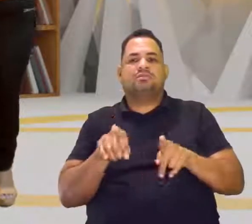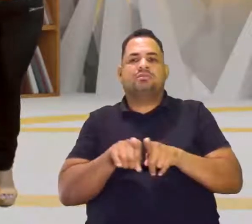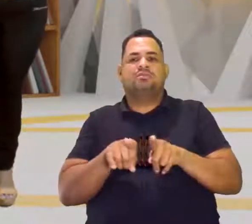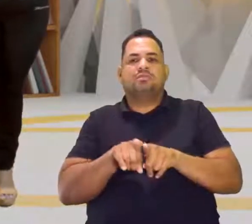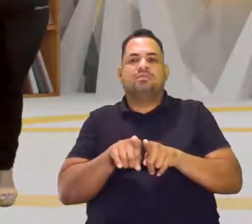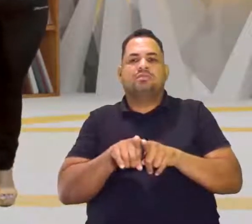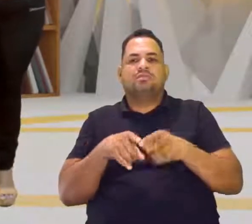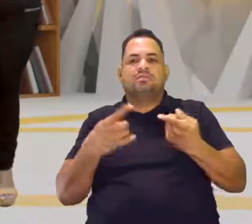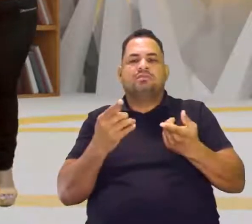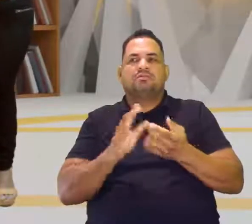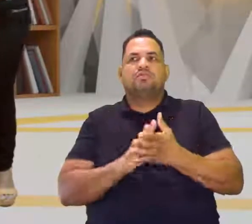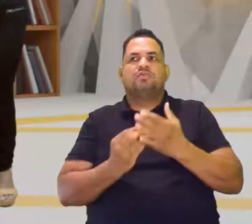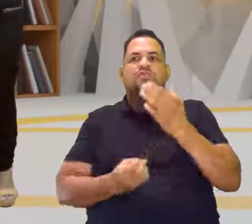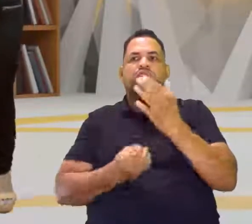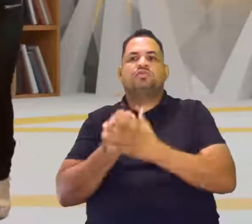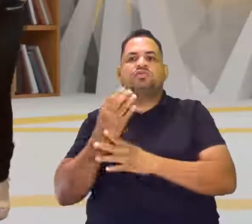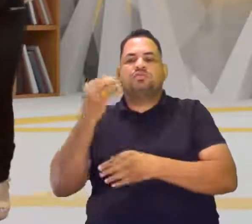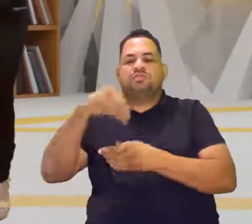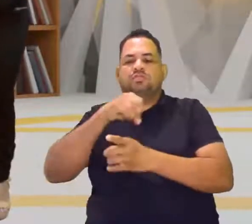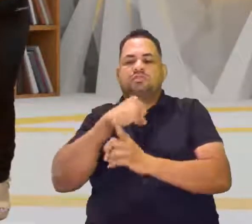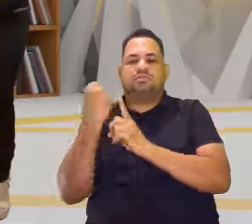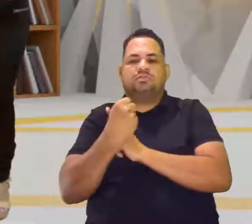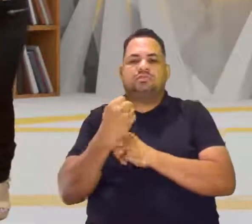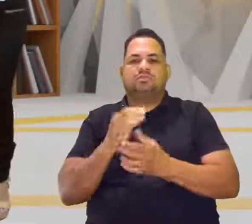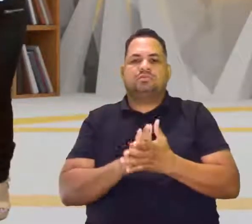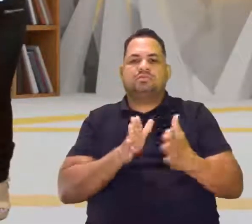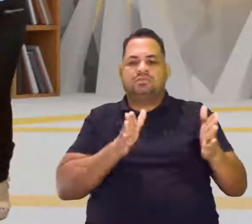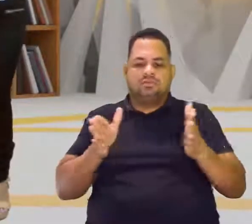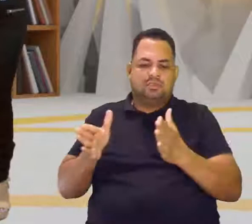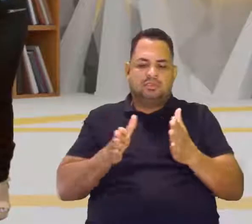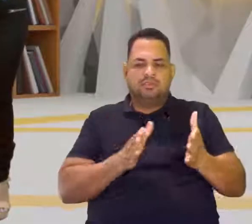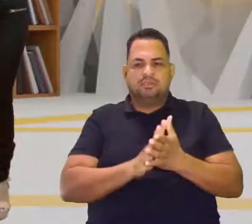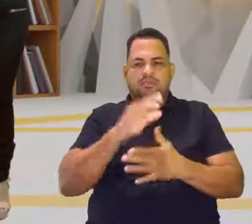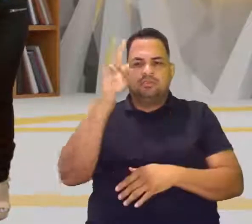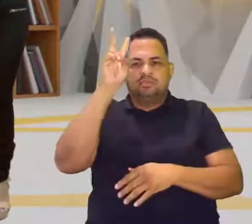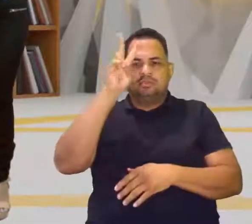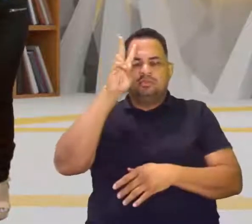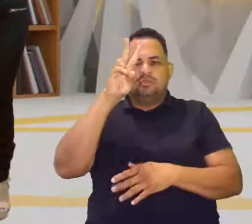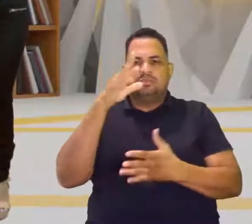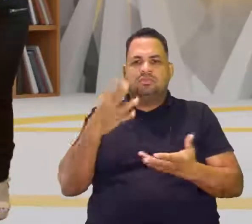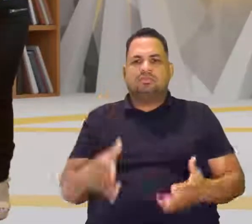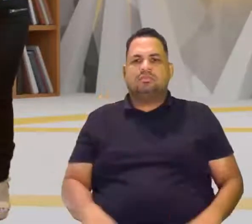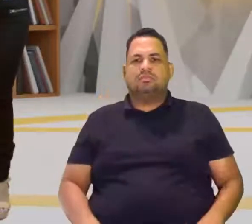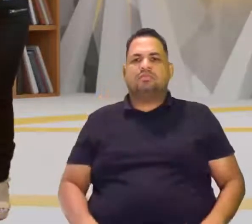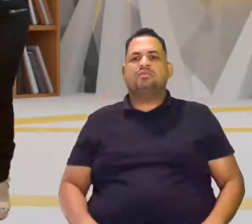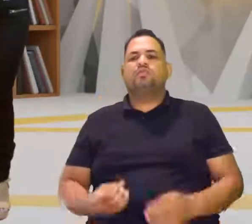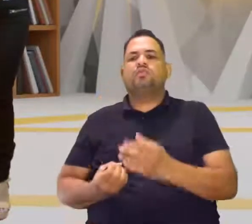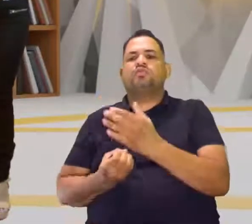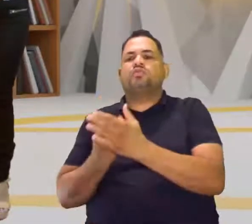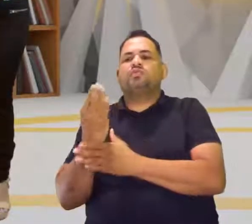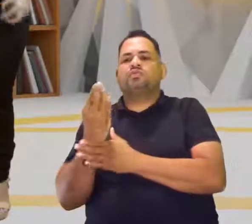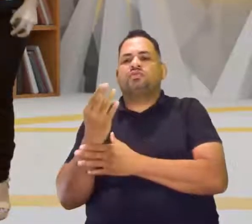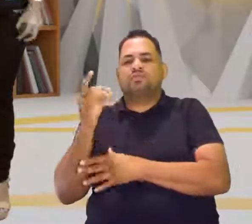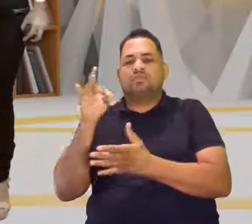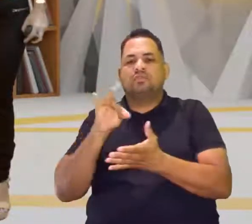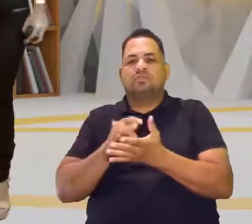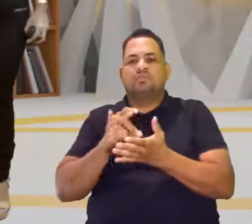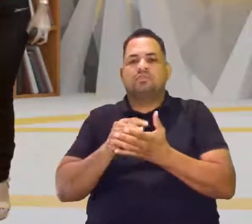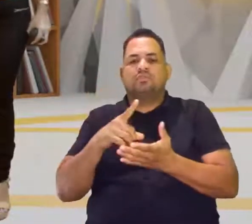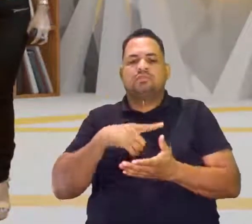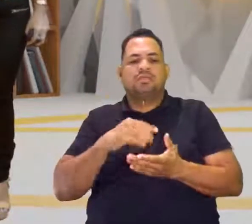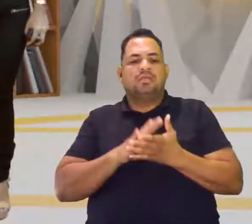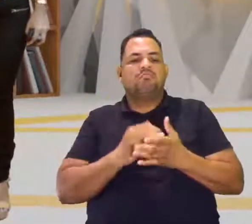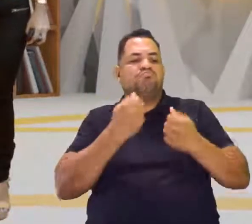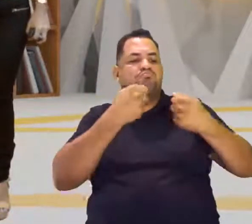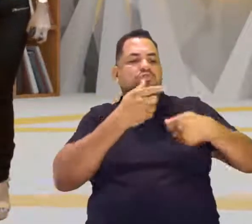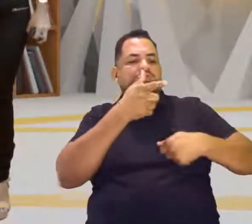elas estão bem são criadas socialmente então não dado período histórico né cria se verdade para tentar